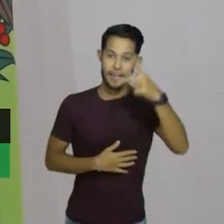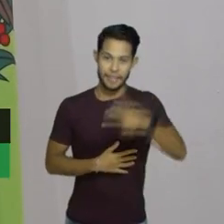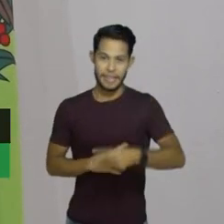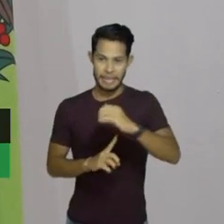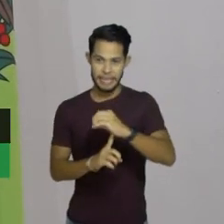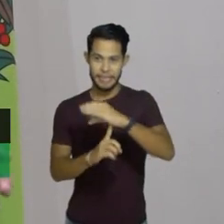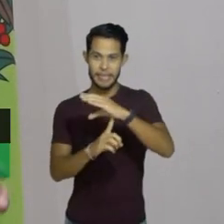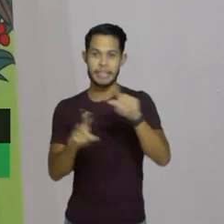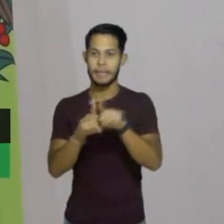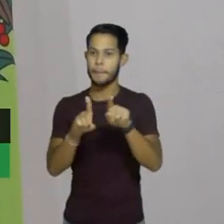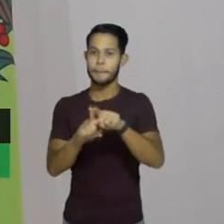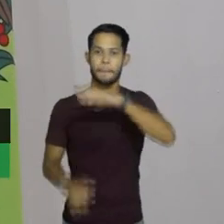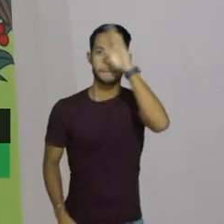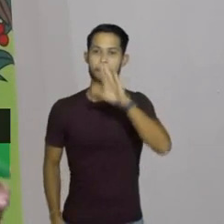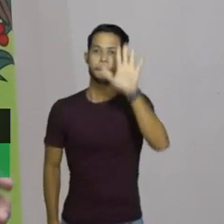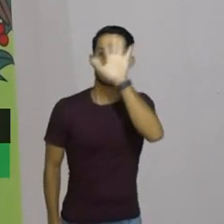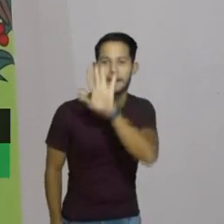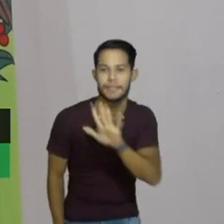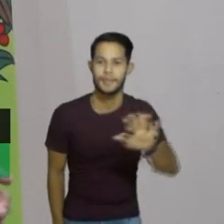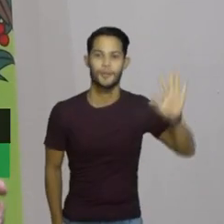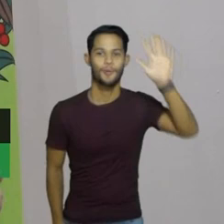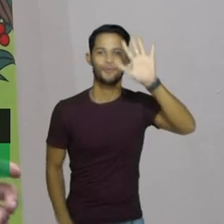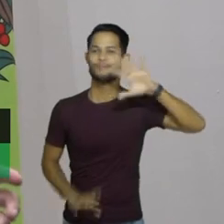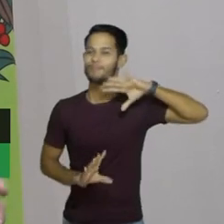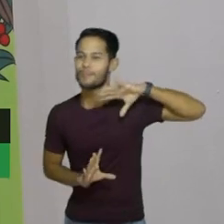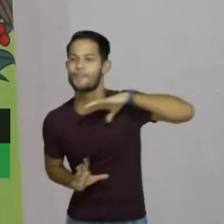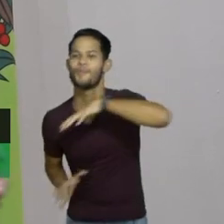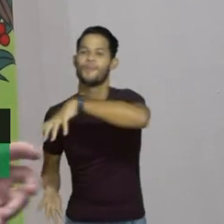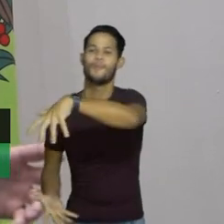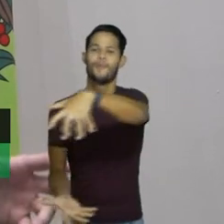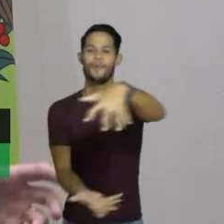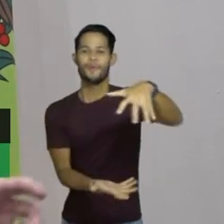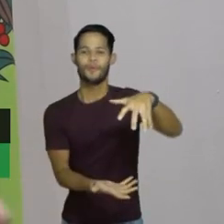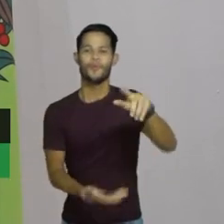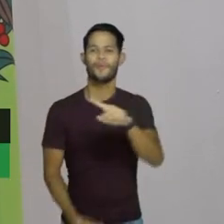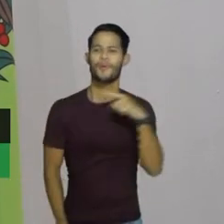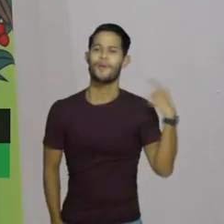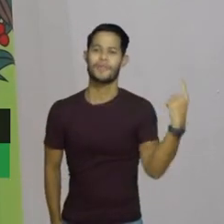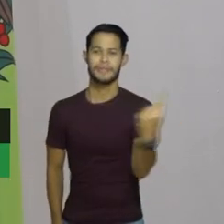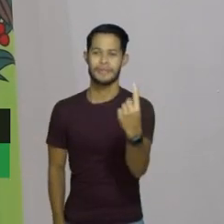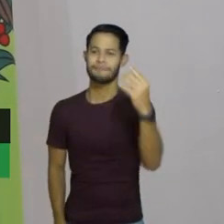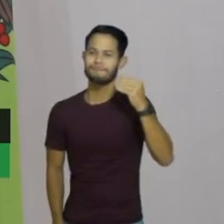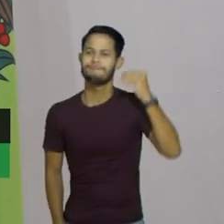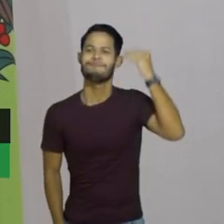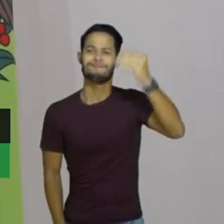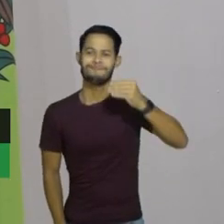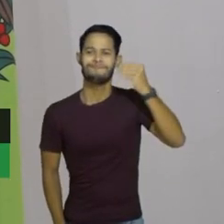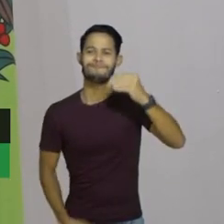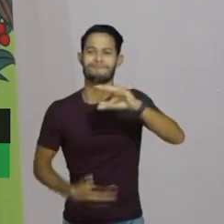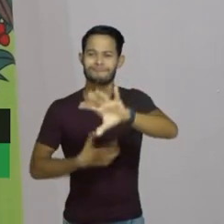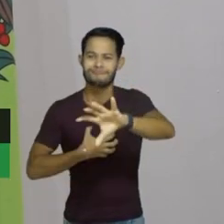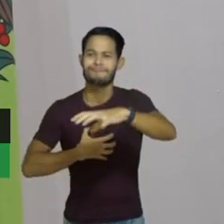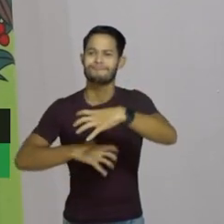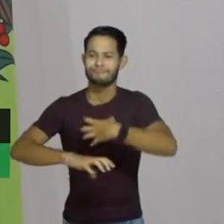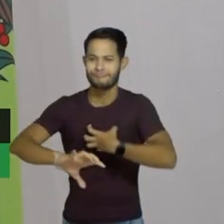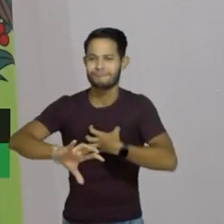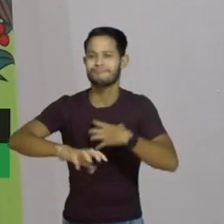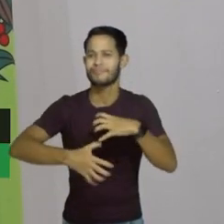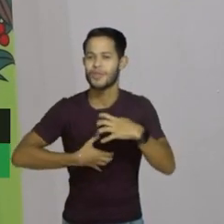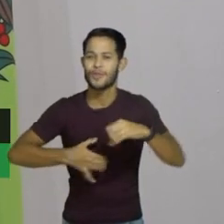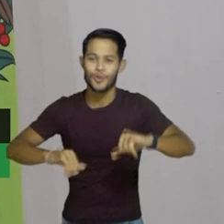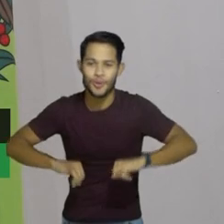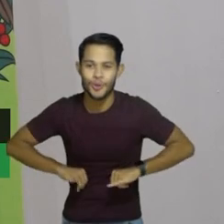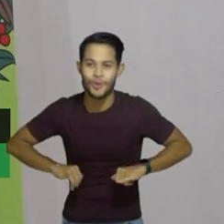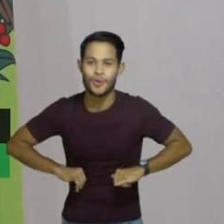Brasil e no mundo, todos nós, de modo mais direto ou indireto, vivenciamos essa dor. E somos evidentemente